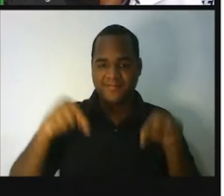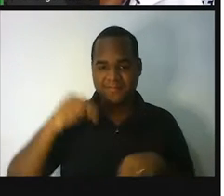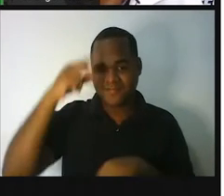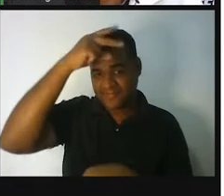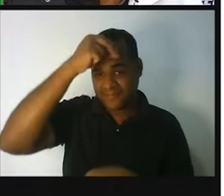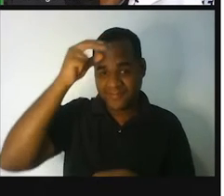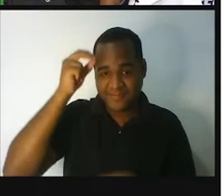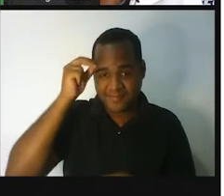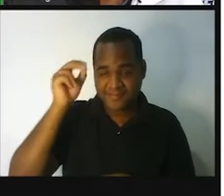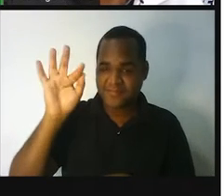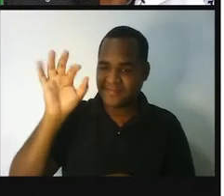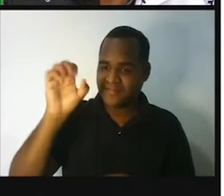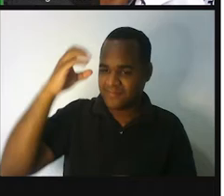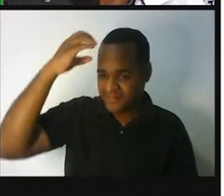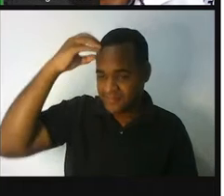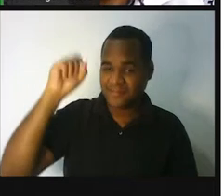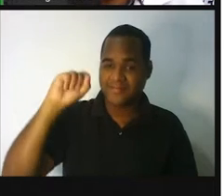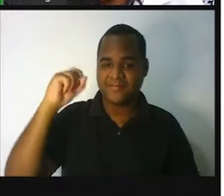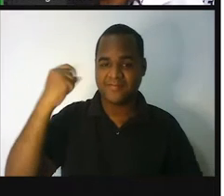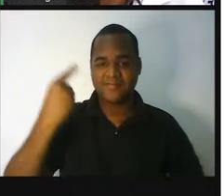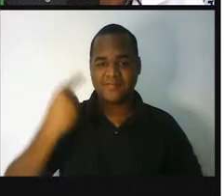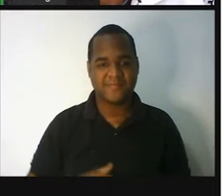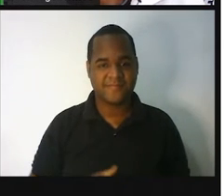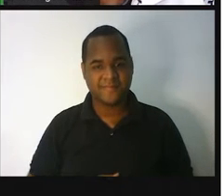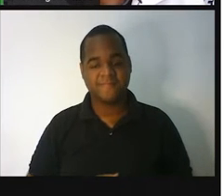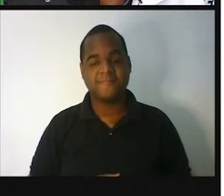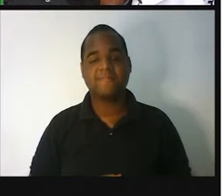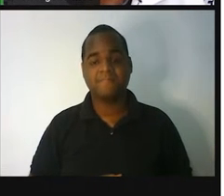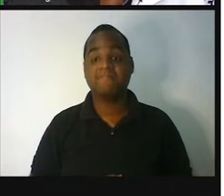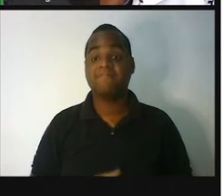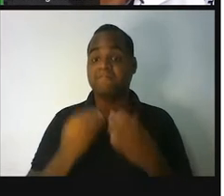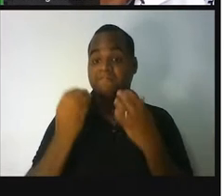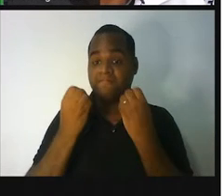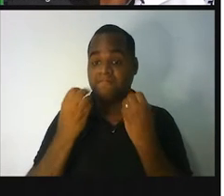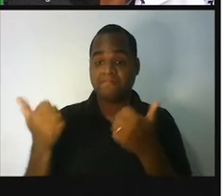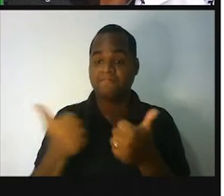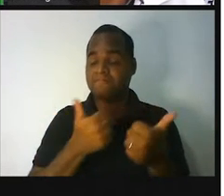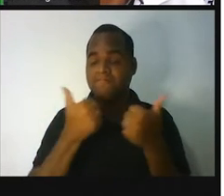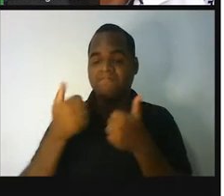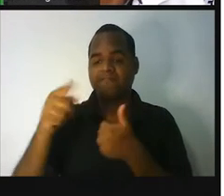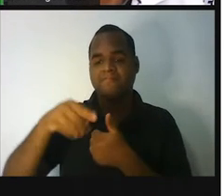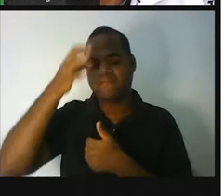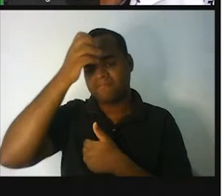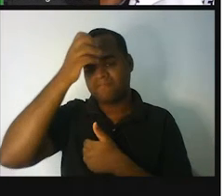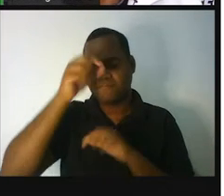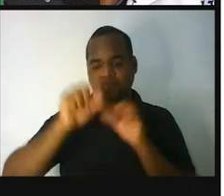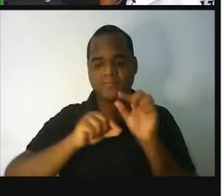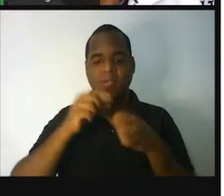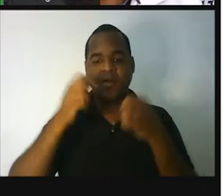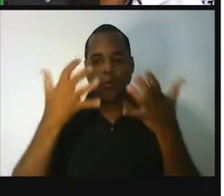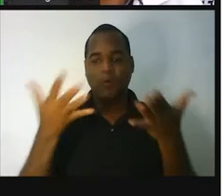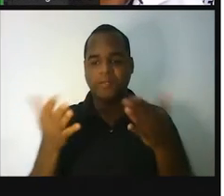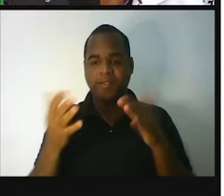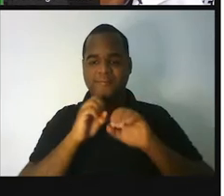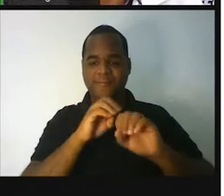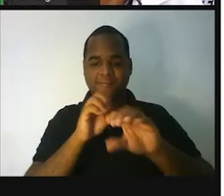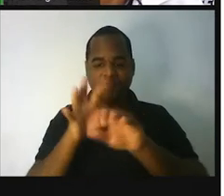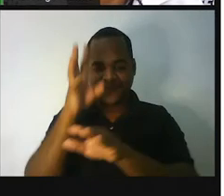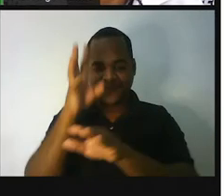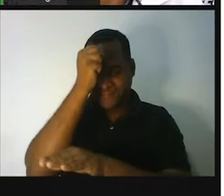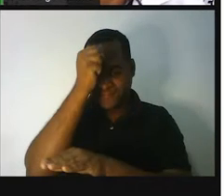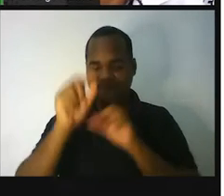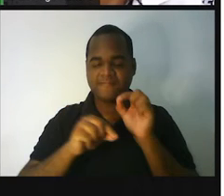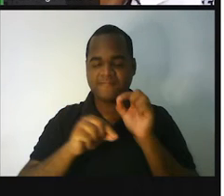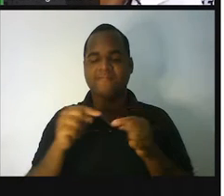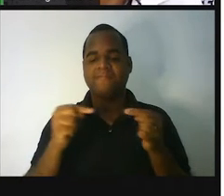da nossa princesa do Sertão bom que é que nós vamos aprender nessa aula de outras aula de hoje